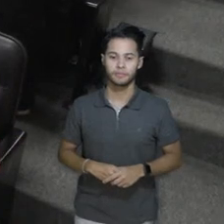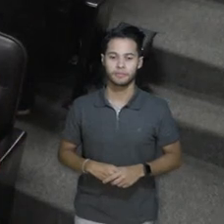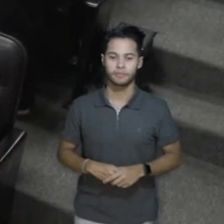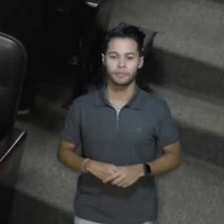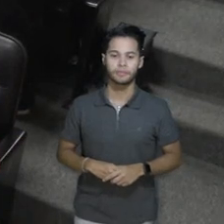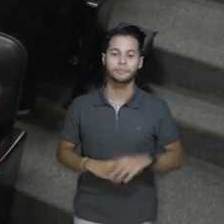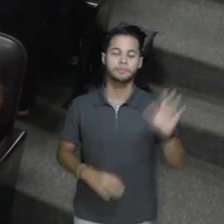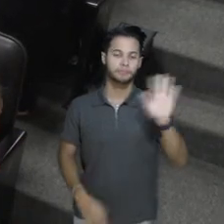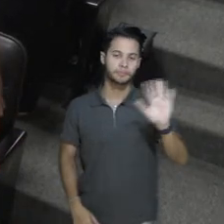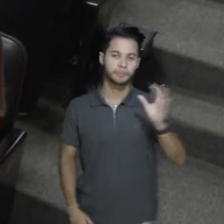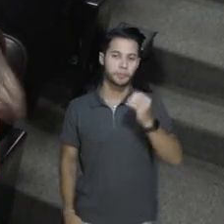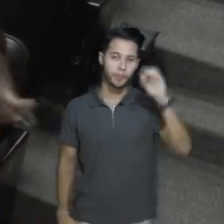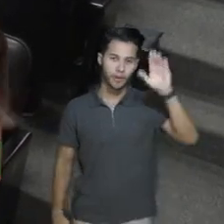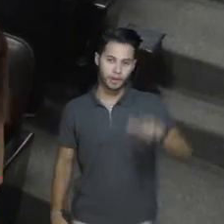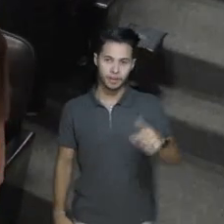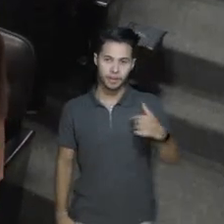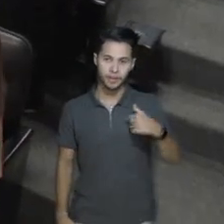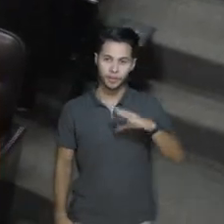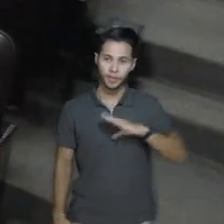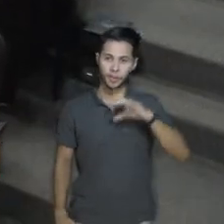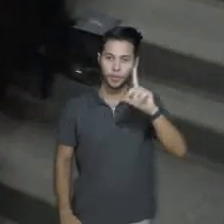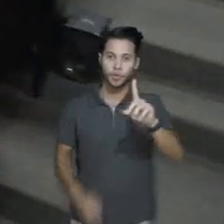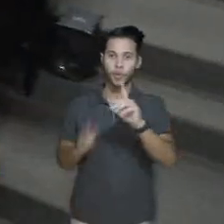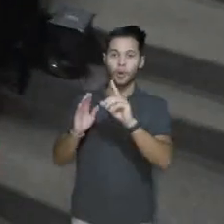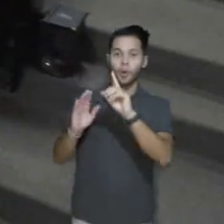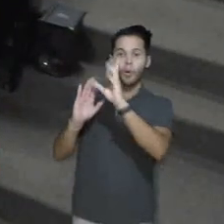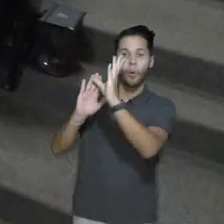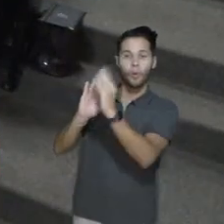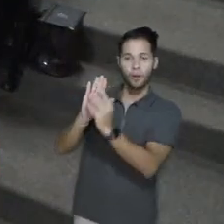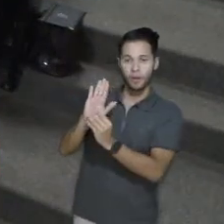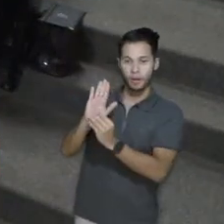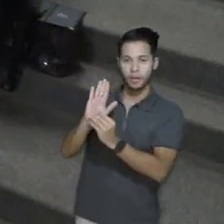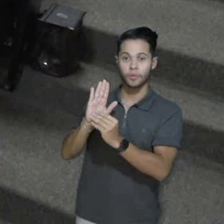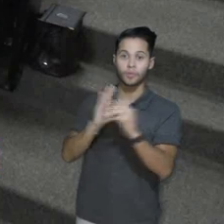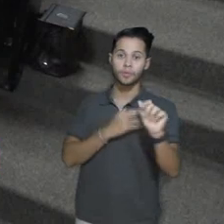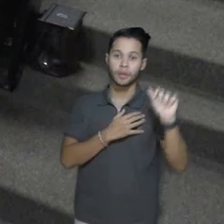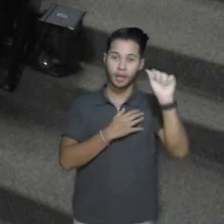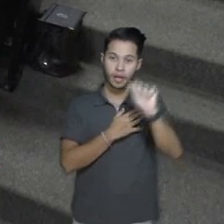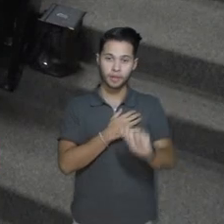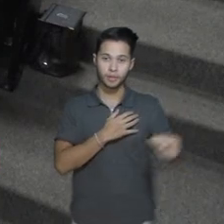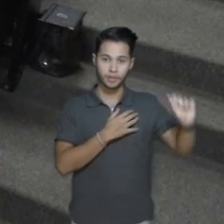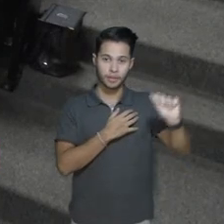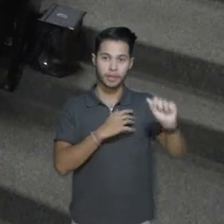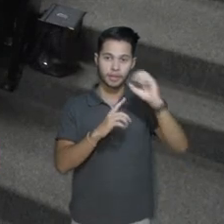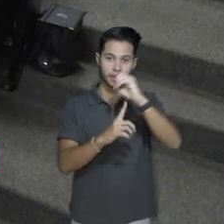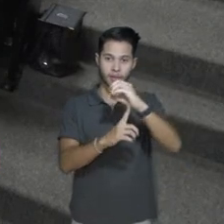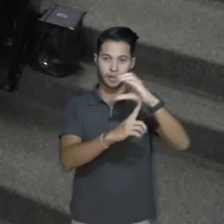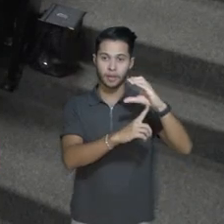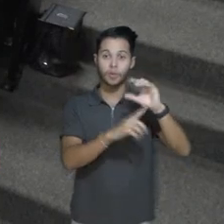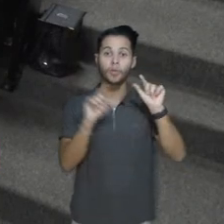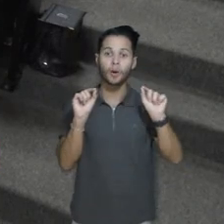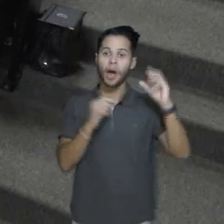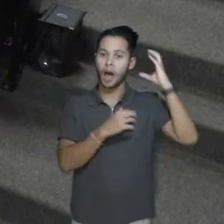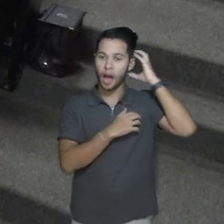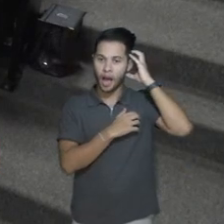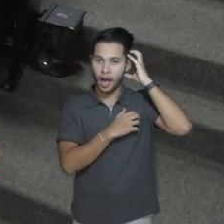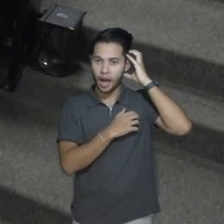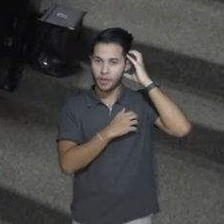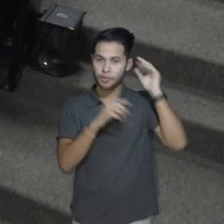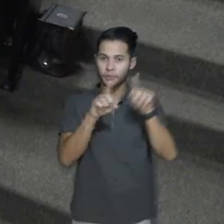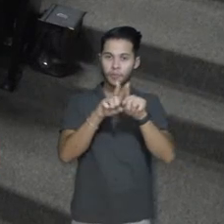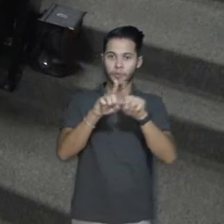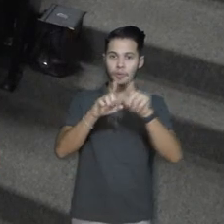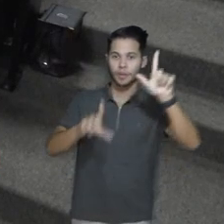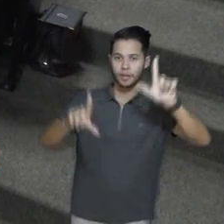caldo Eu Sou coordenadora de conteúdo na kert que é a associação Catarinense de emissoras de rádio e TV Nós somos parceiros